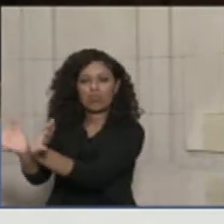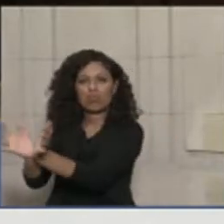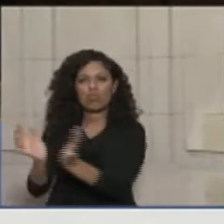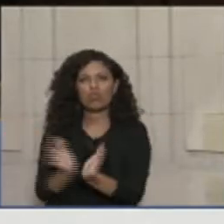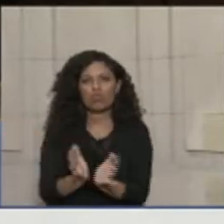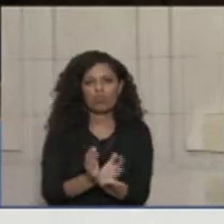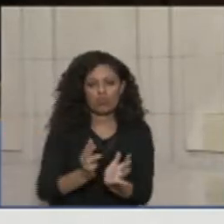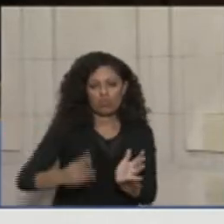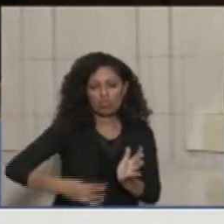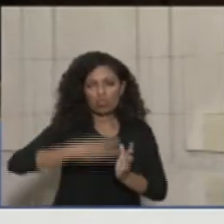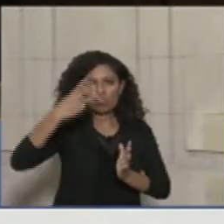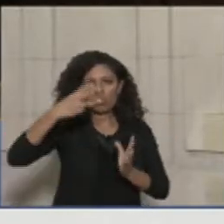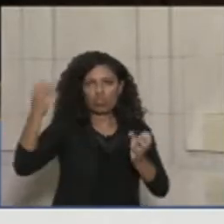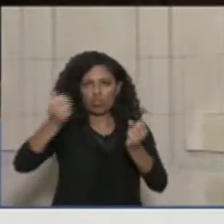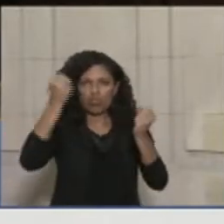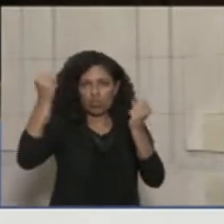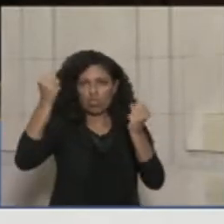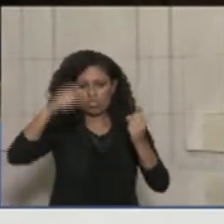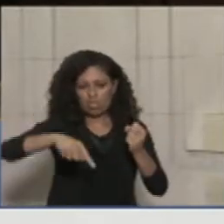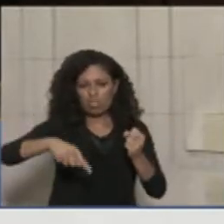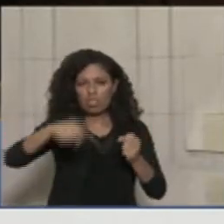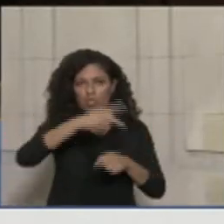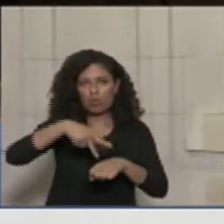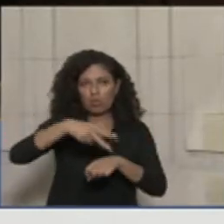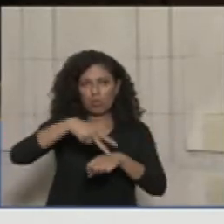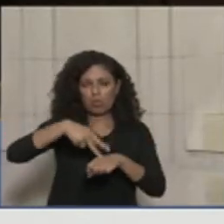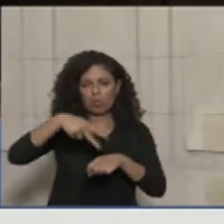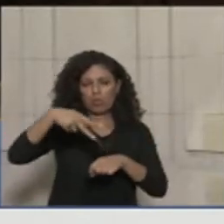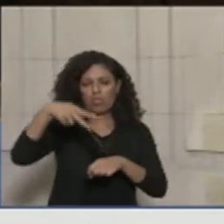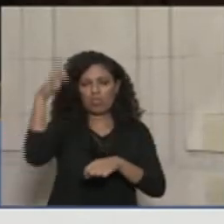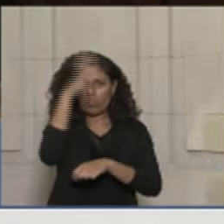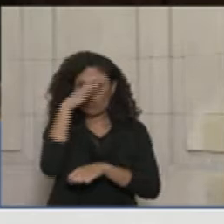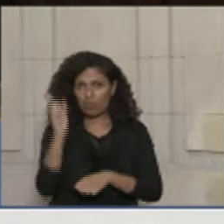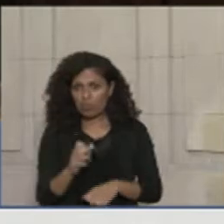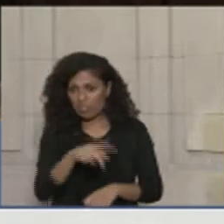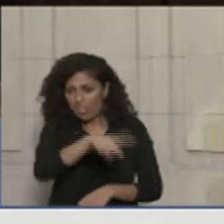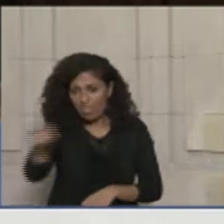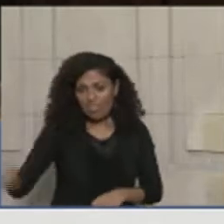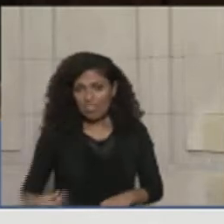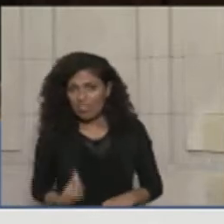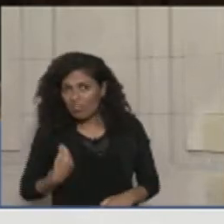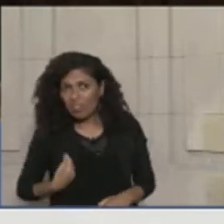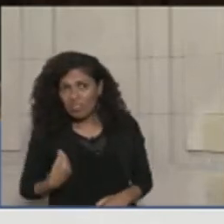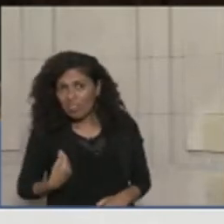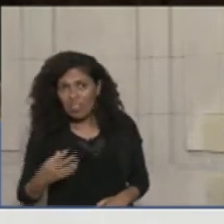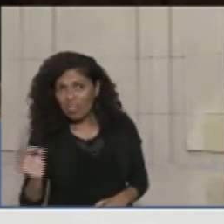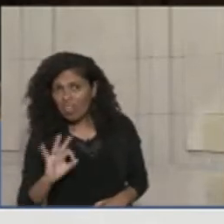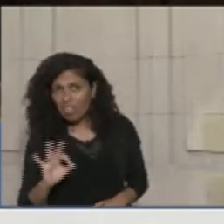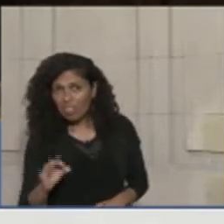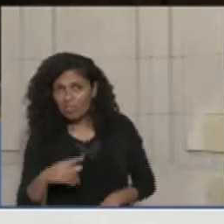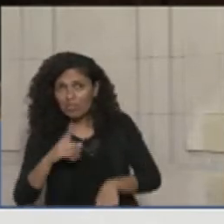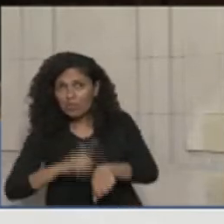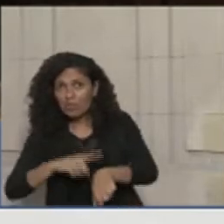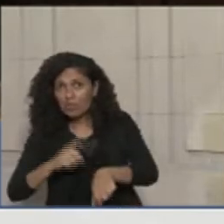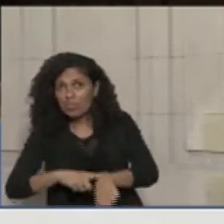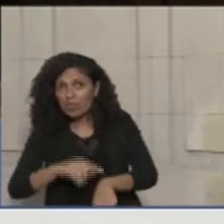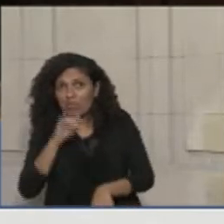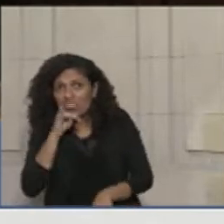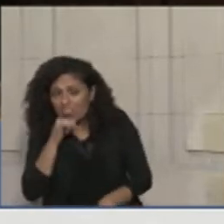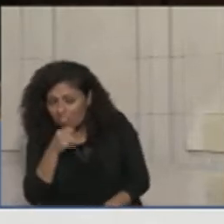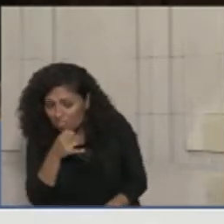batalhões, tenham vivido a fase mais triste do período